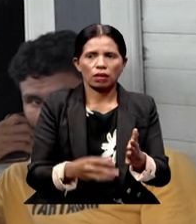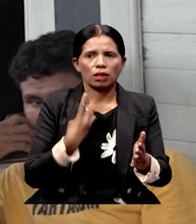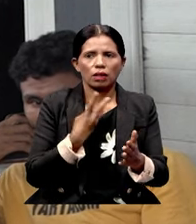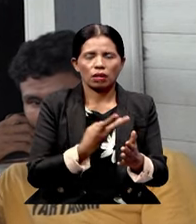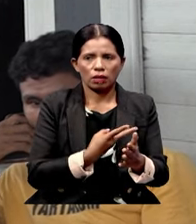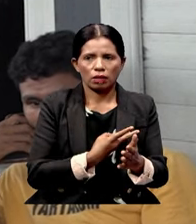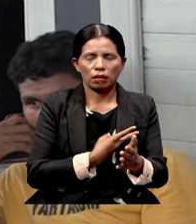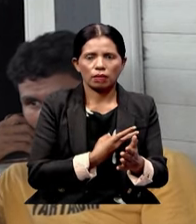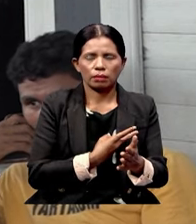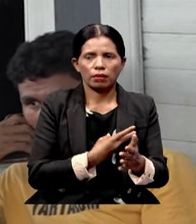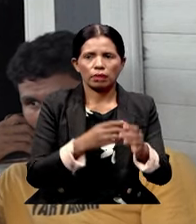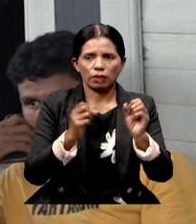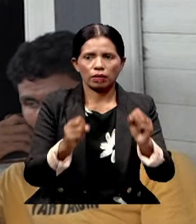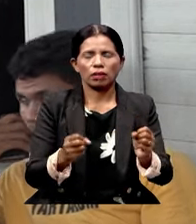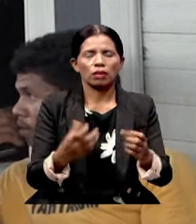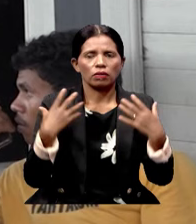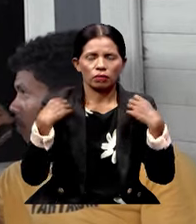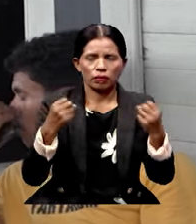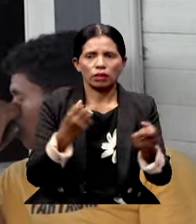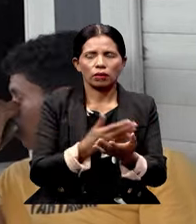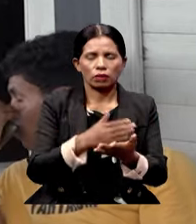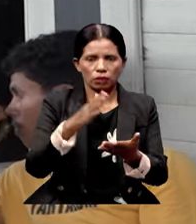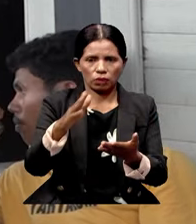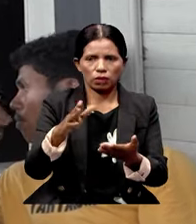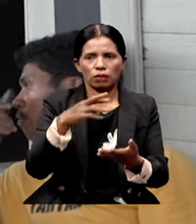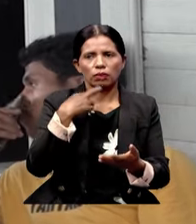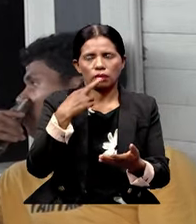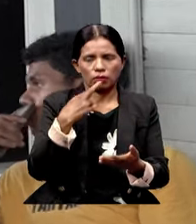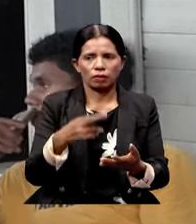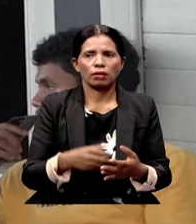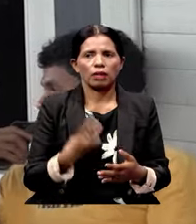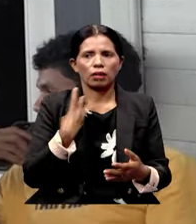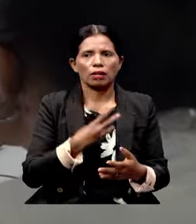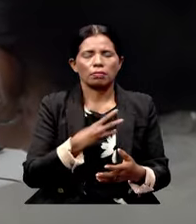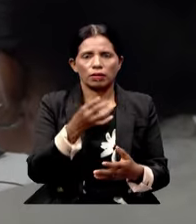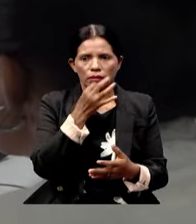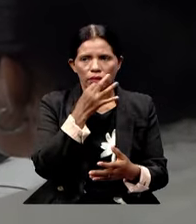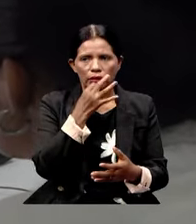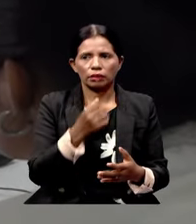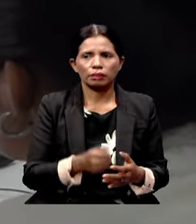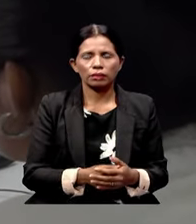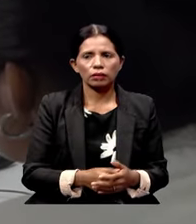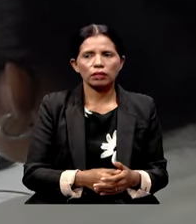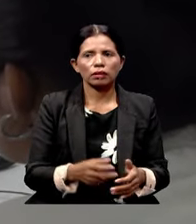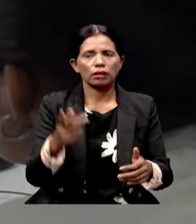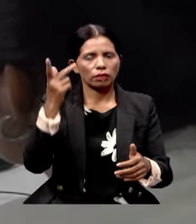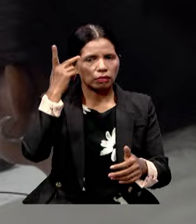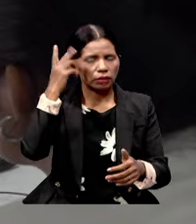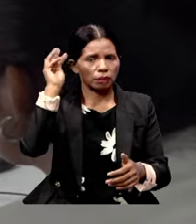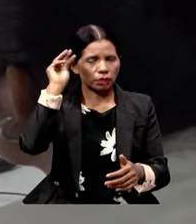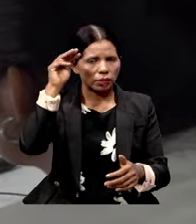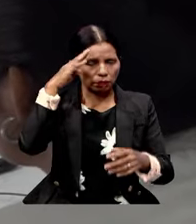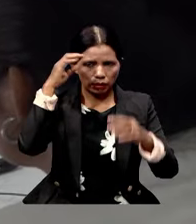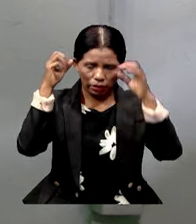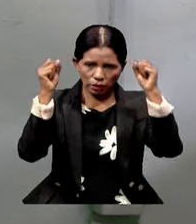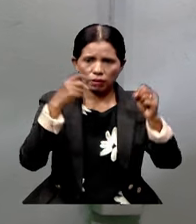am sira mos ansa forsa iha para hola netik be itua para amha. Vice-presidente Tane Consumidor Ivo